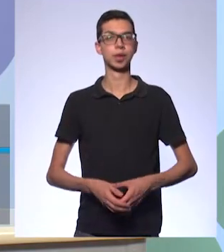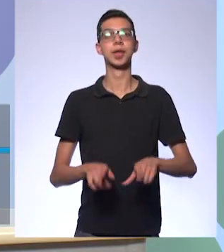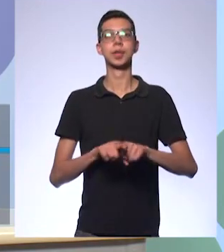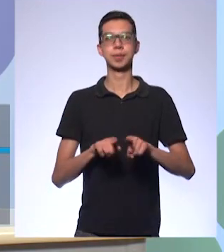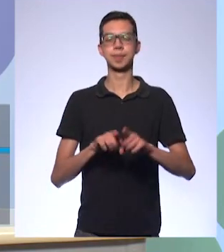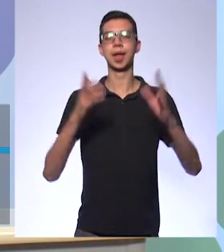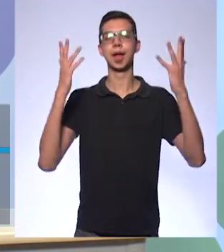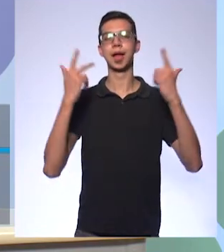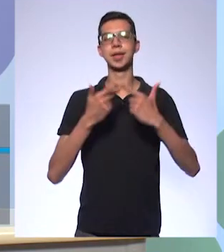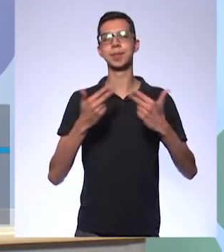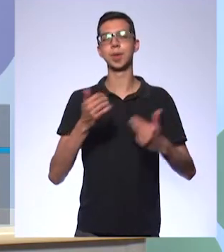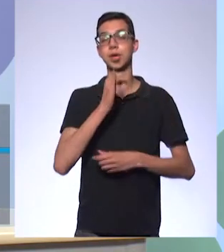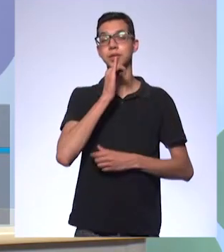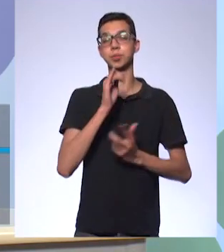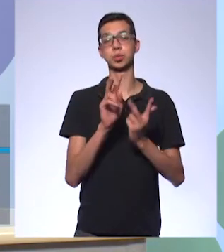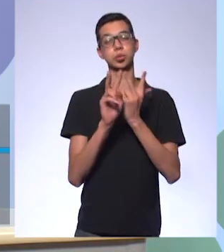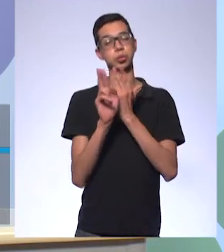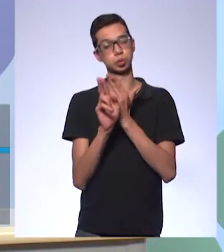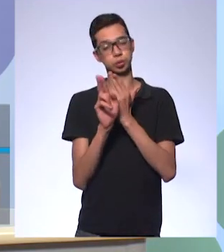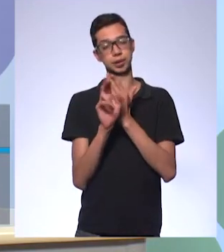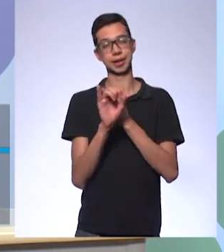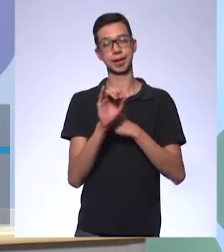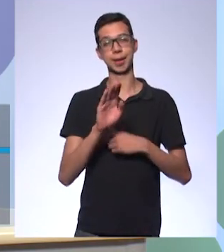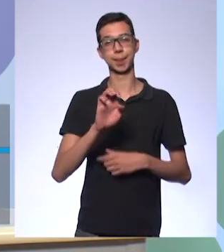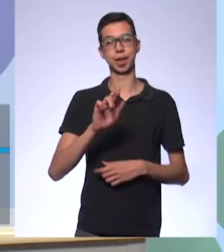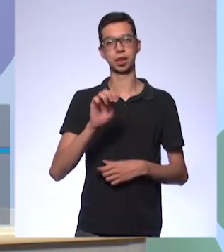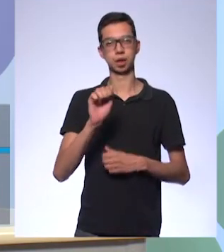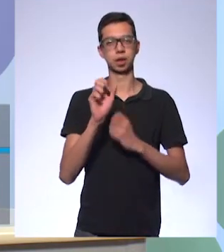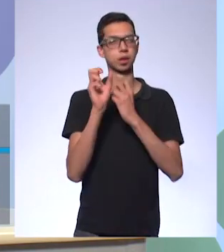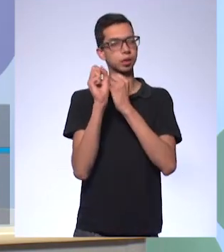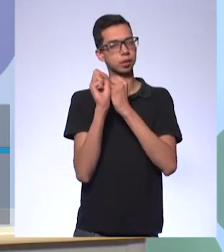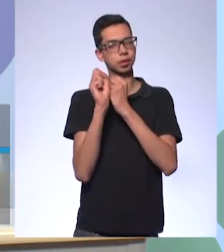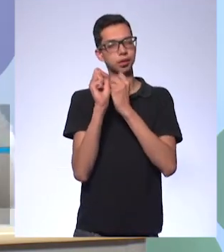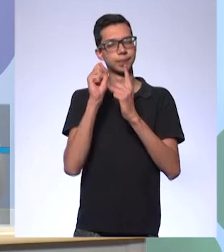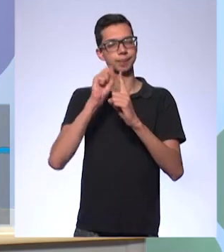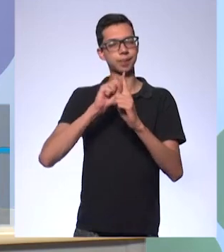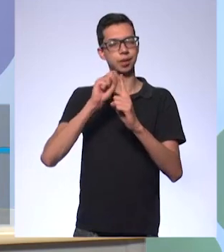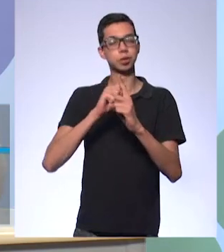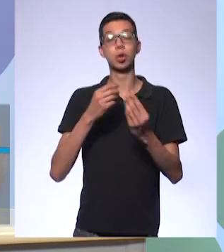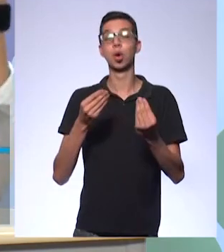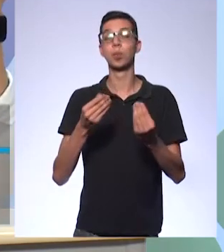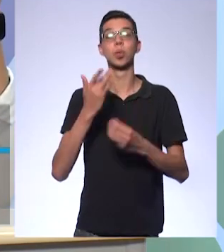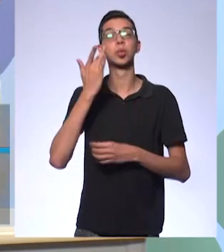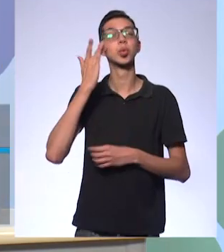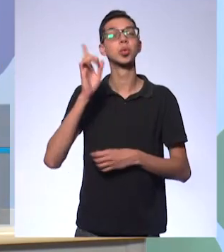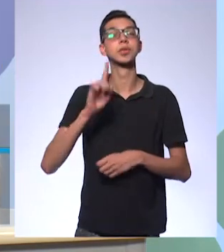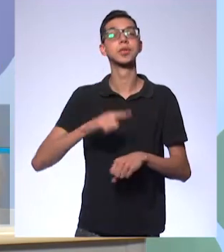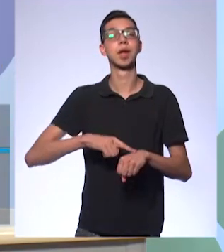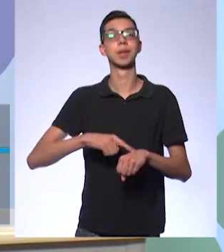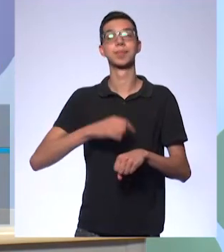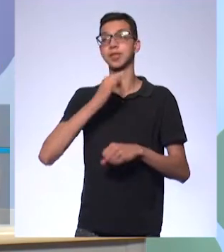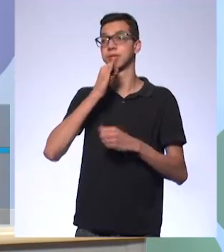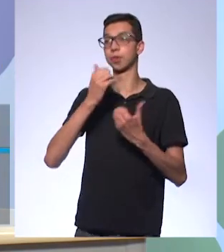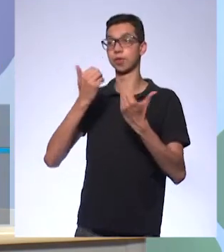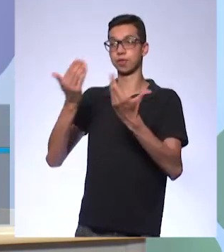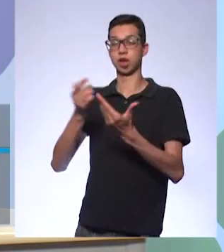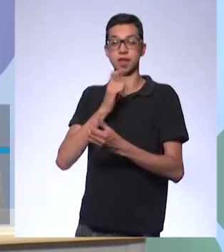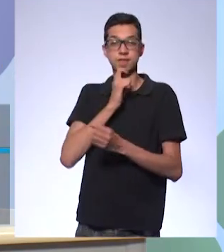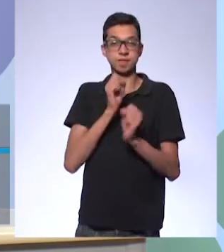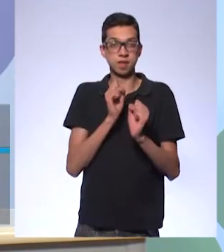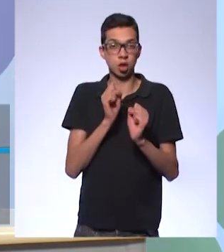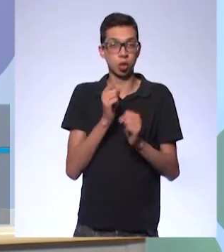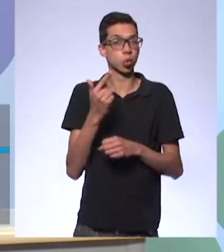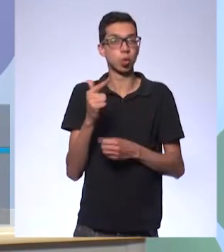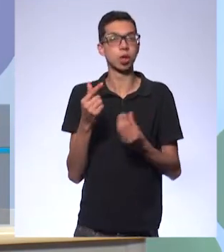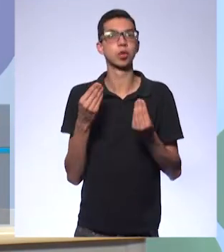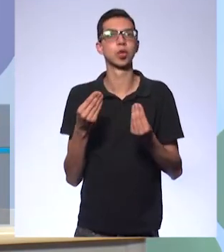hibernam. Como que eles vão se comportar sem saber qual é o tempo, né? Tá frio lá fora, já está chegando o inverno, não está chegando,